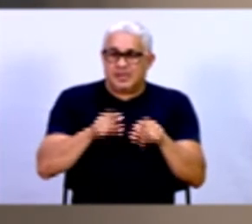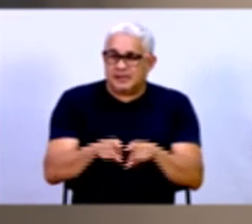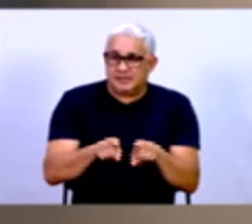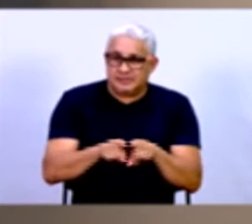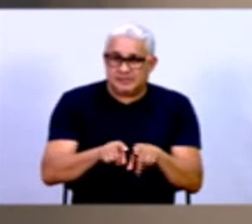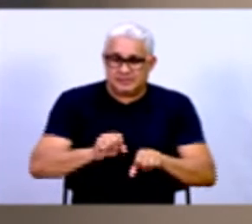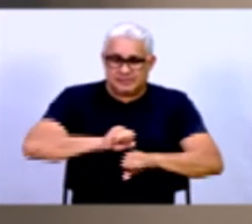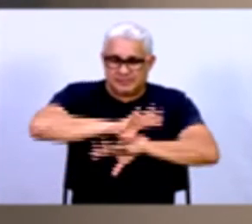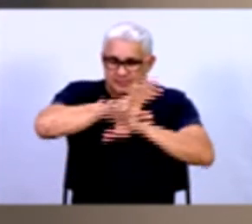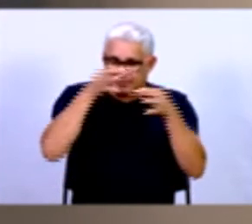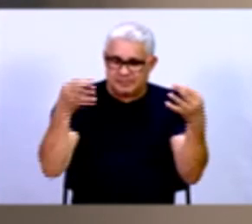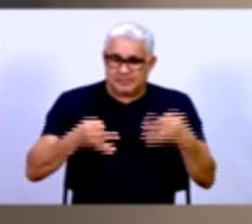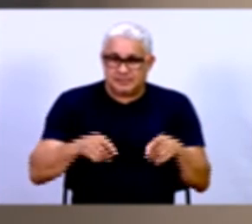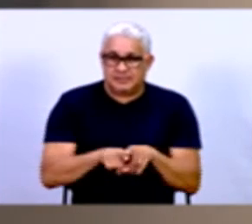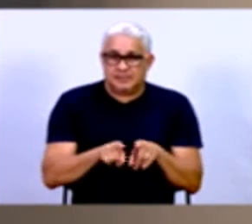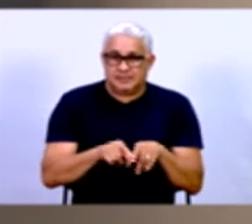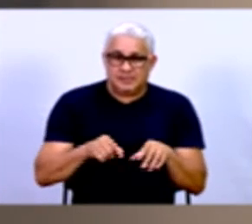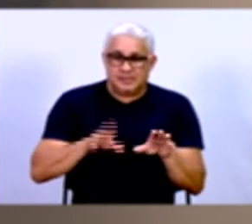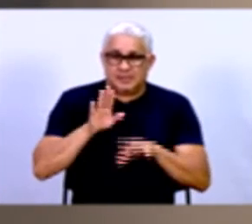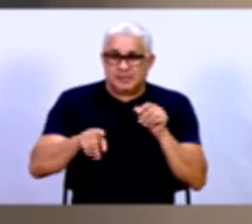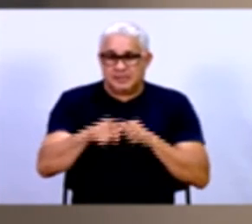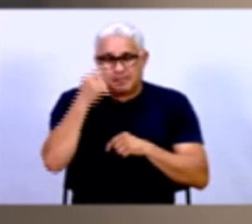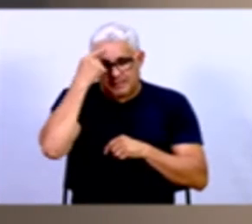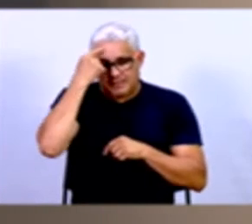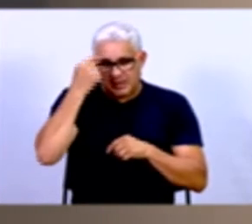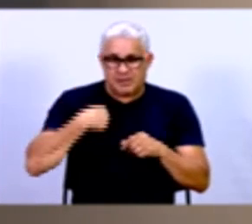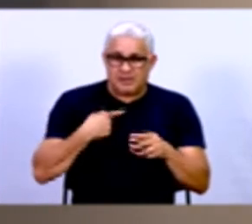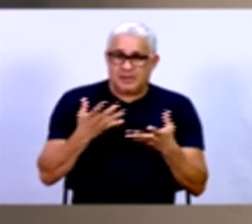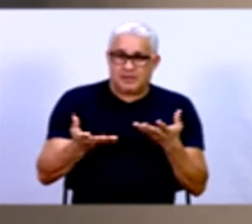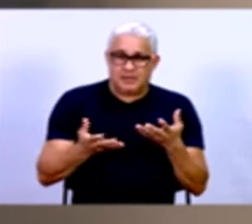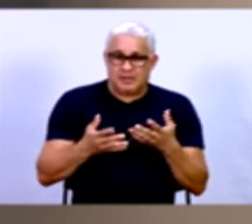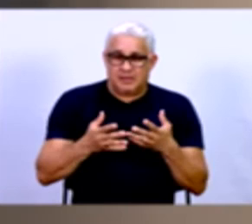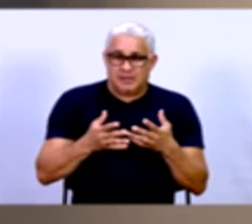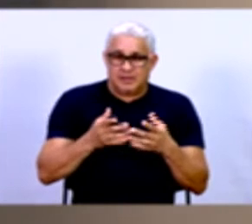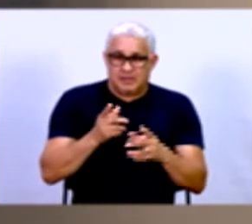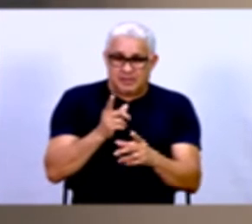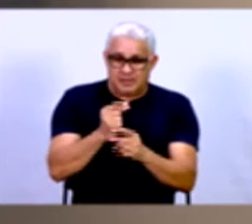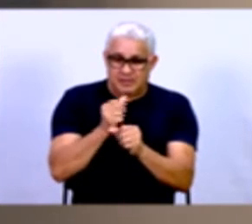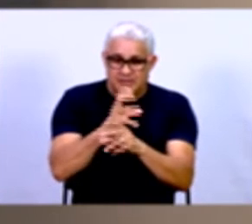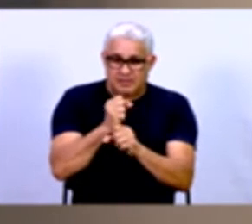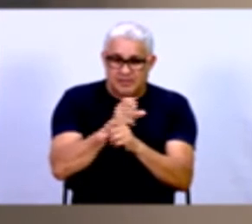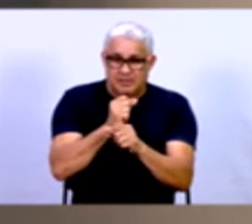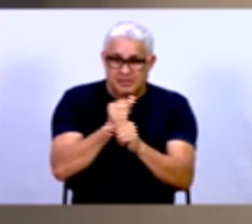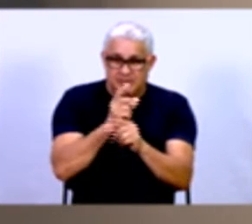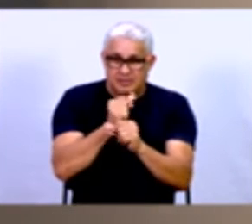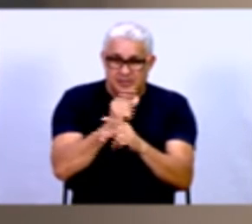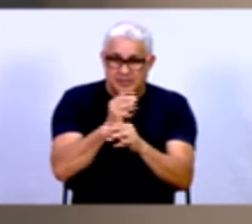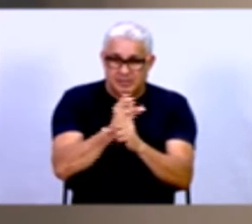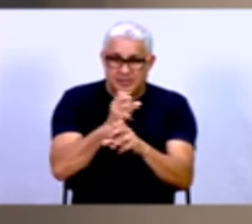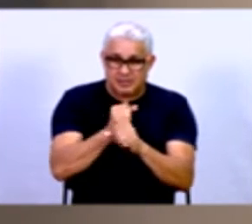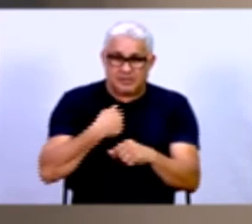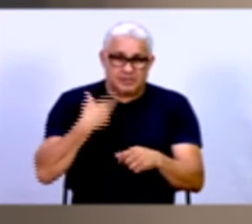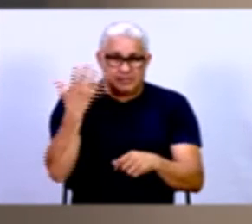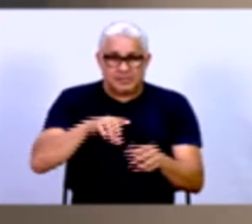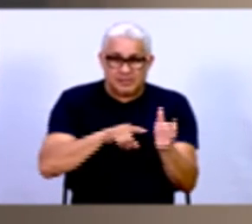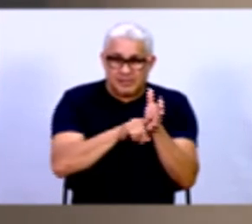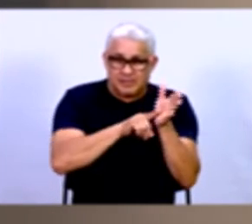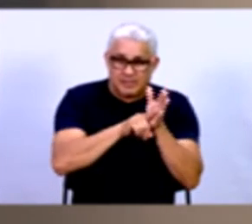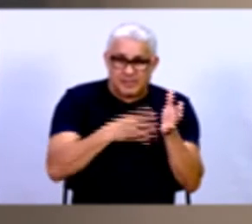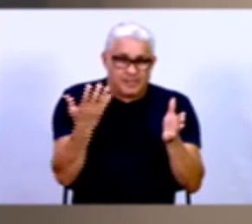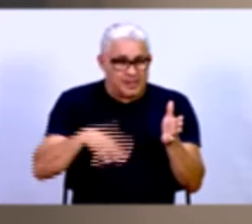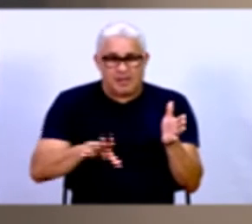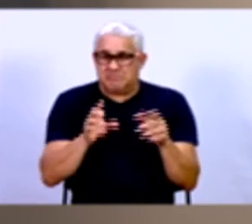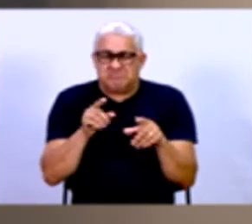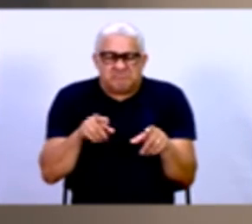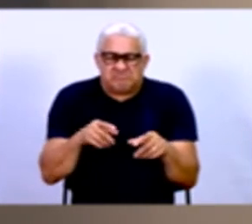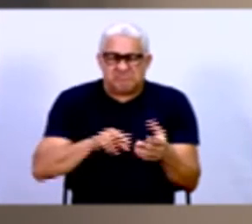podem pensar assim, eu tô mexendo aqui com finanças, eu não vou querer fazer pesquisa, não quero mexer com isso,